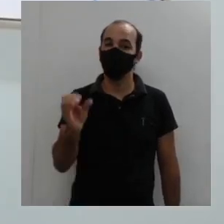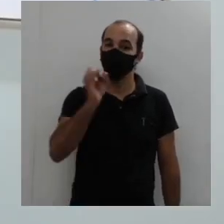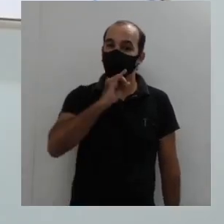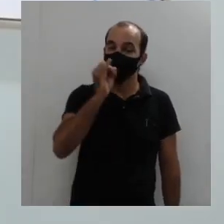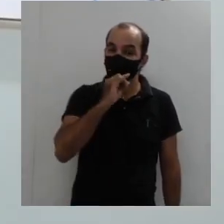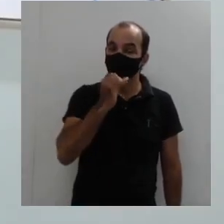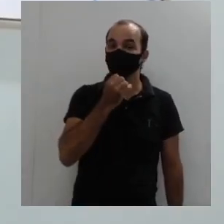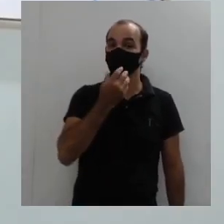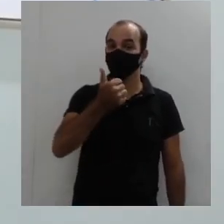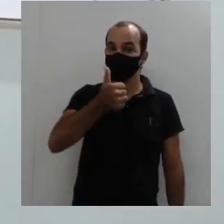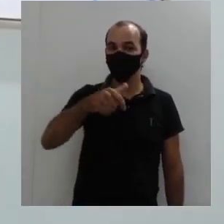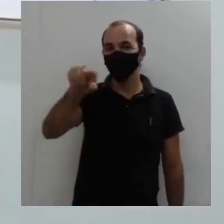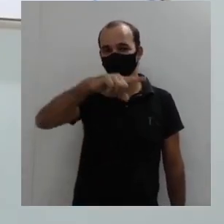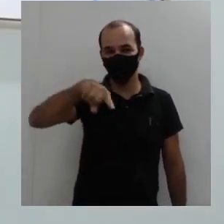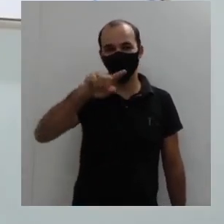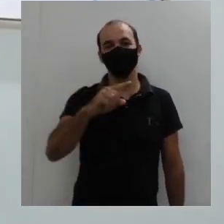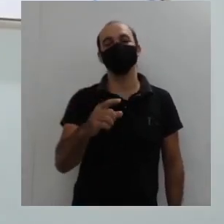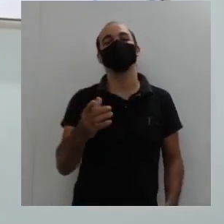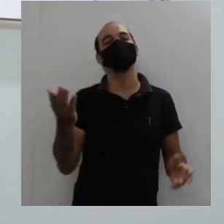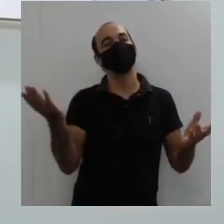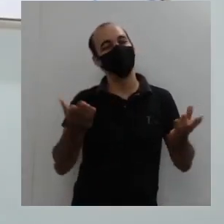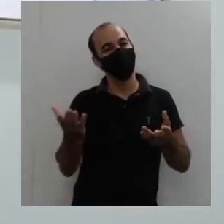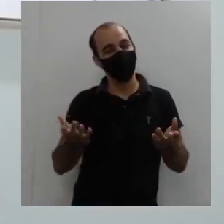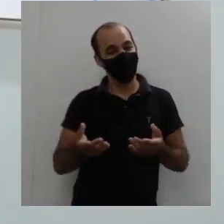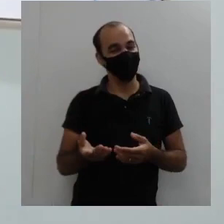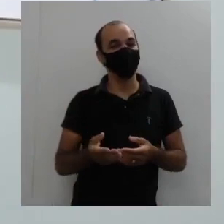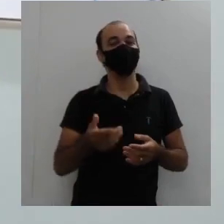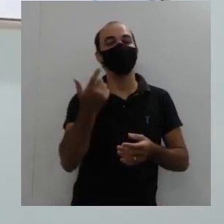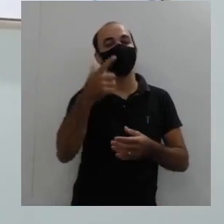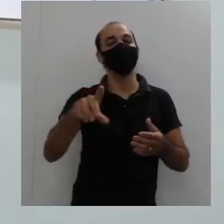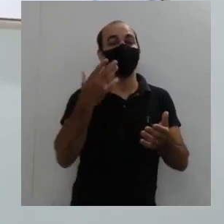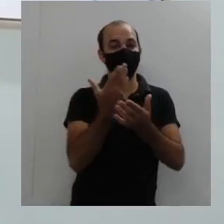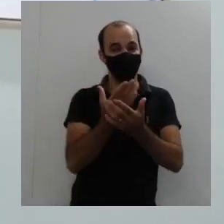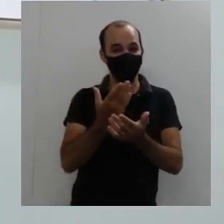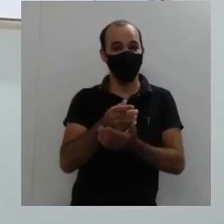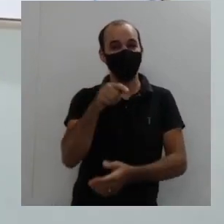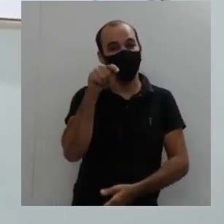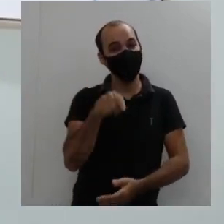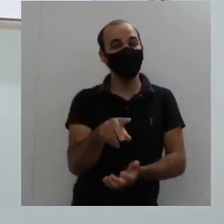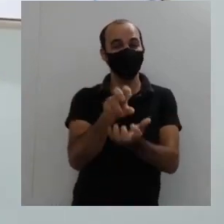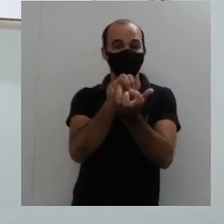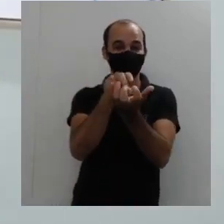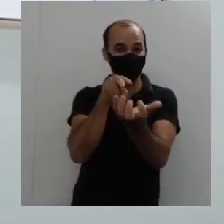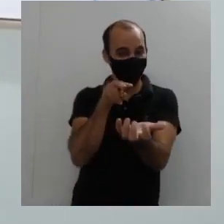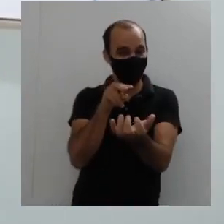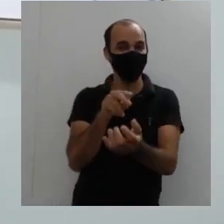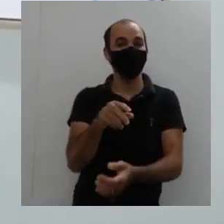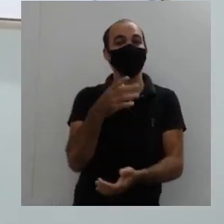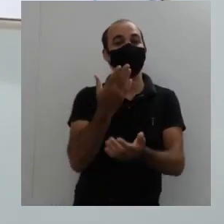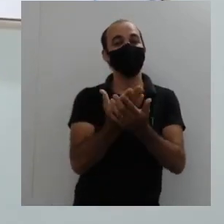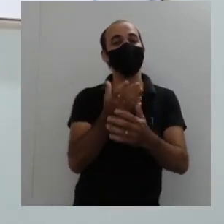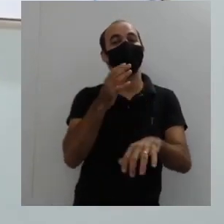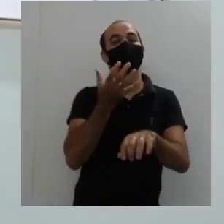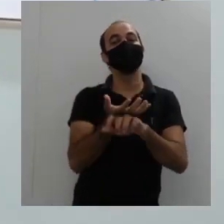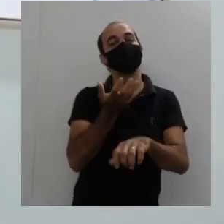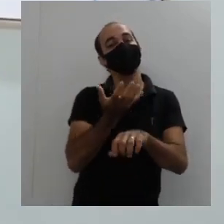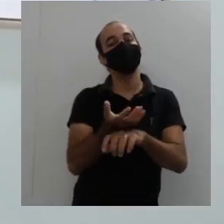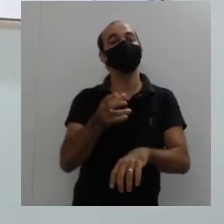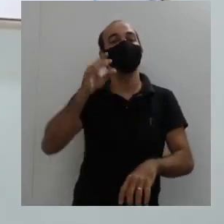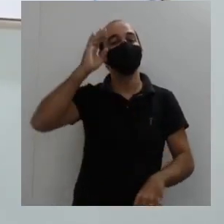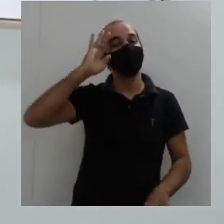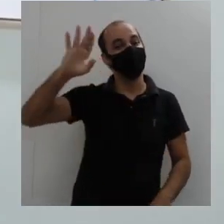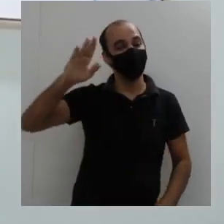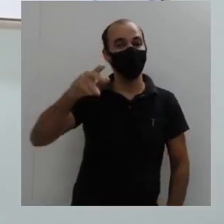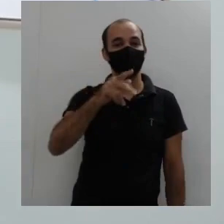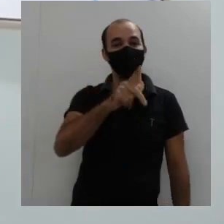Olá, meus amigos, tudo bom? Estamos de volta a mais uma aula do nosso EducaPE de Filosofia. Eu sou o professor Marconi, você pode